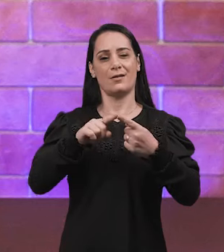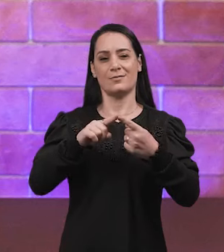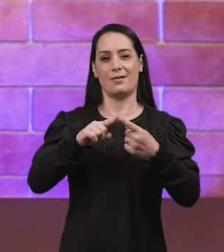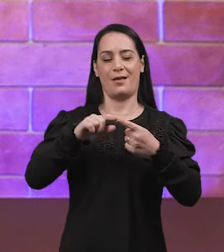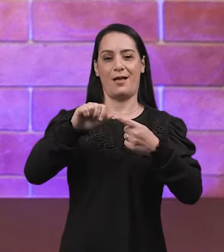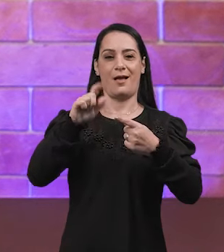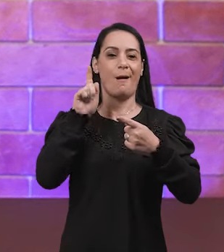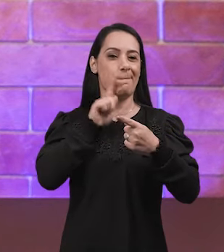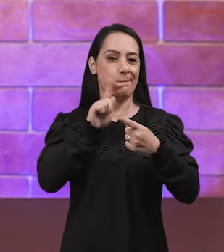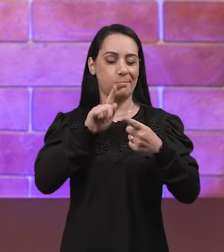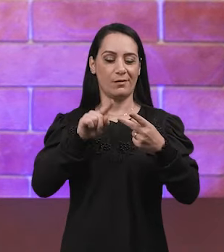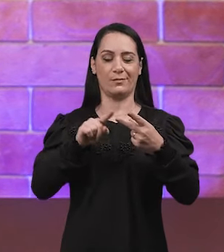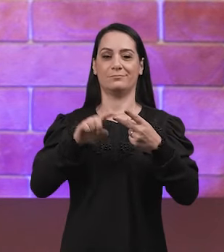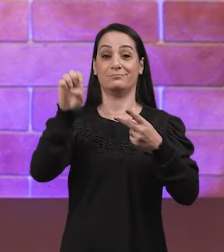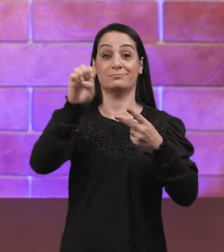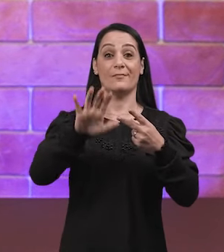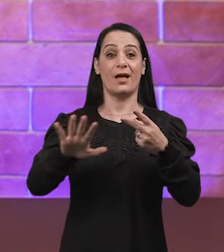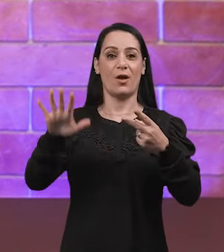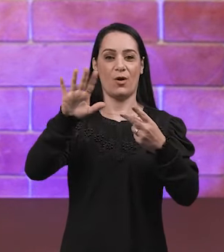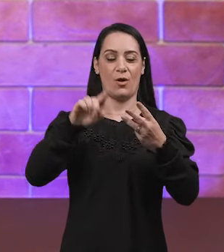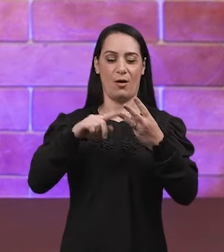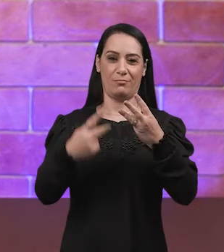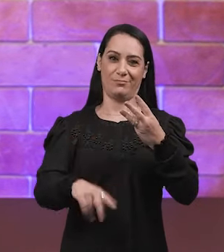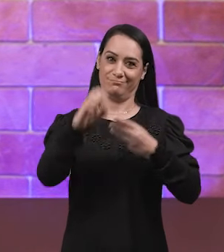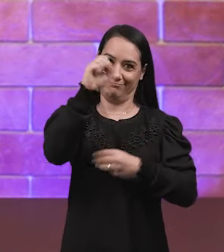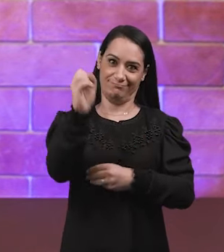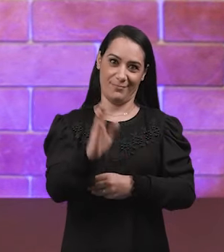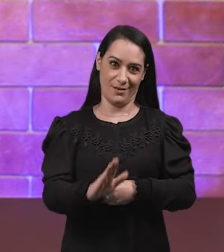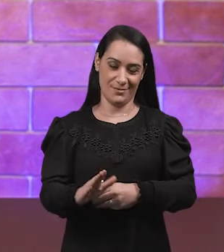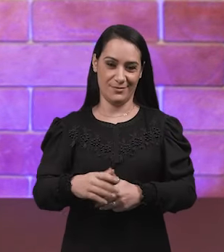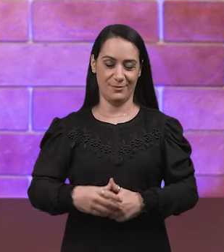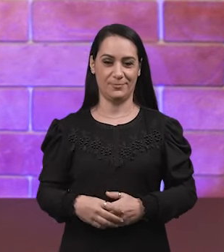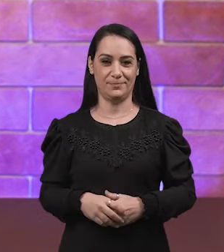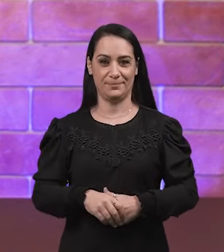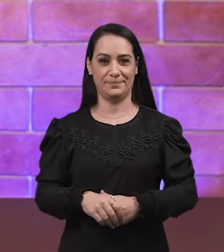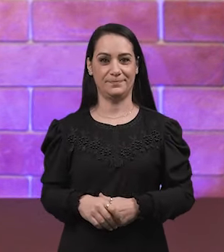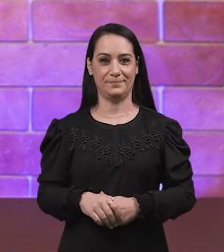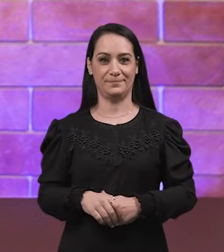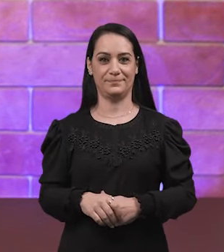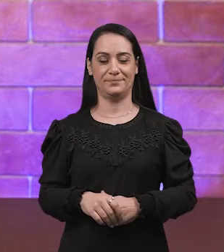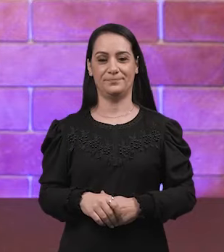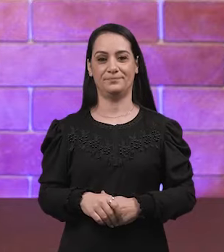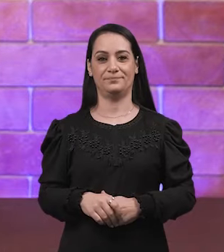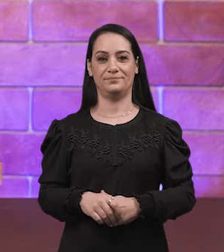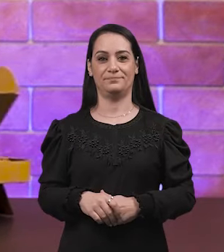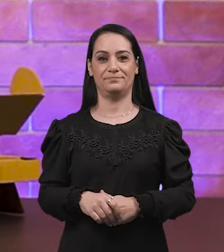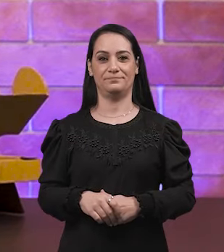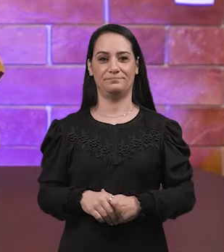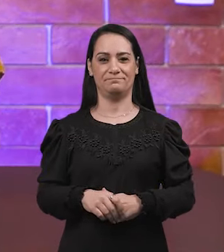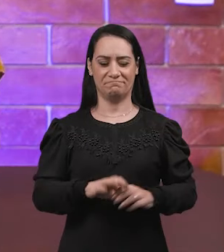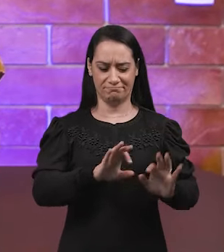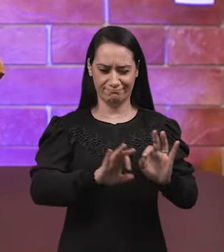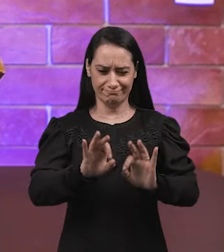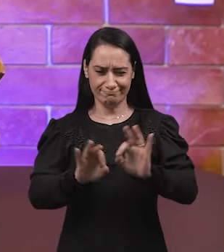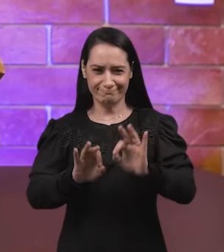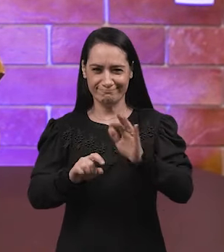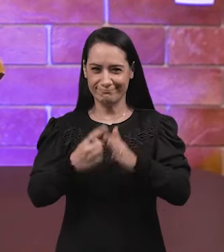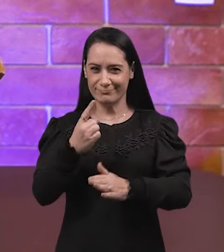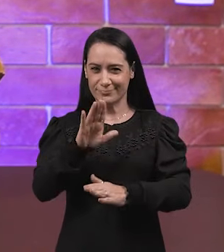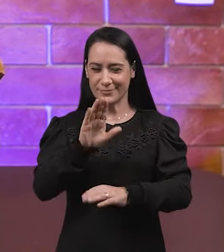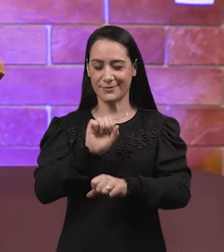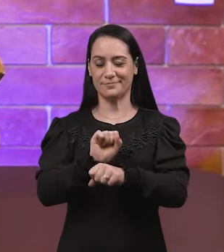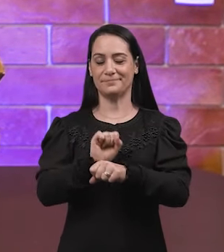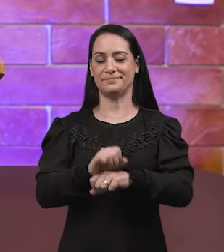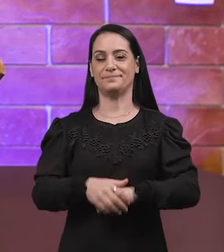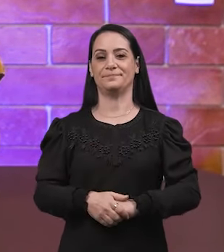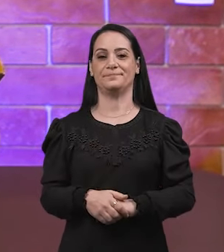tá? Padrão americano, padrão europeu e o nosso padrão brasileiro. Bom, deixa eu dar uma